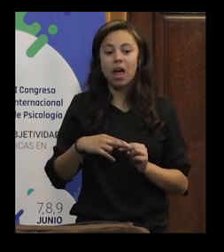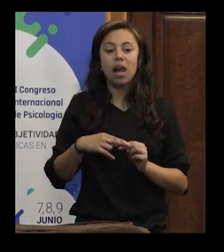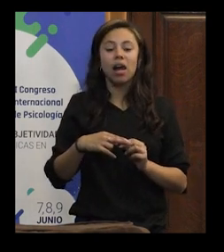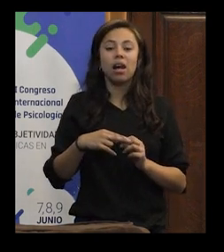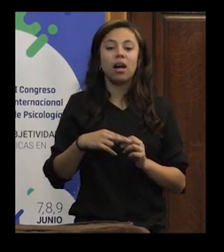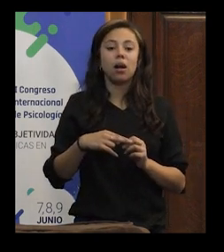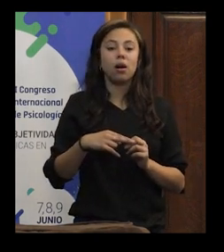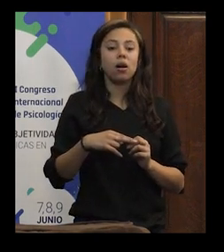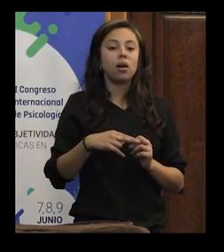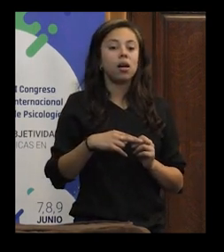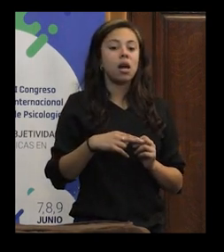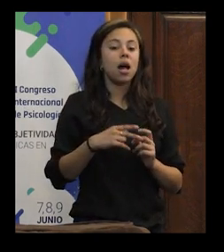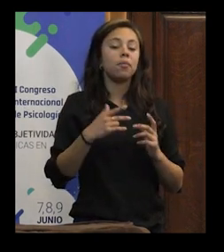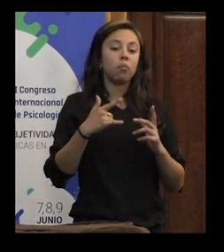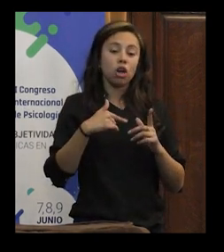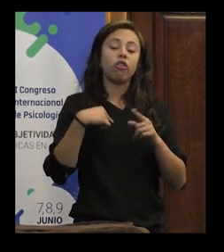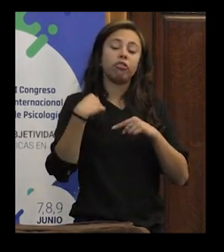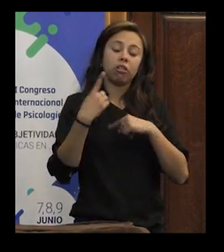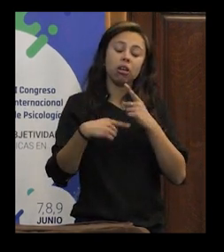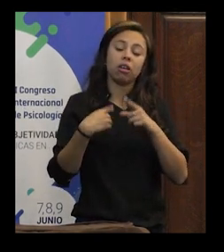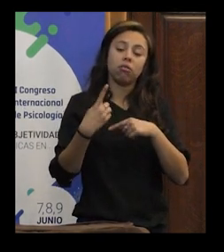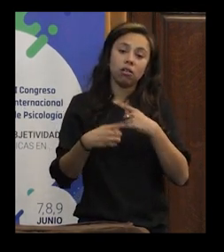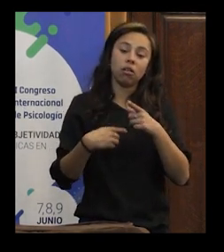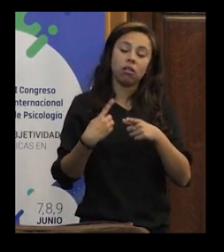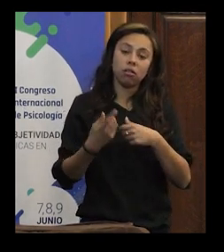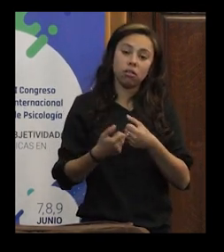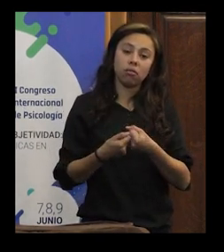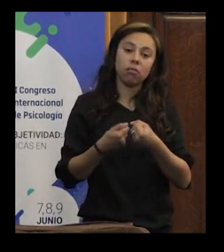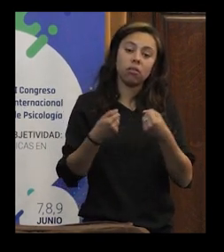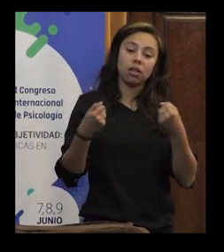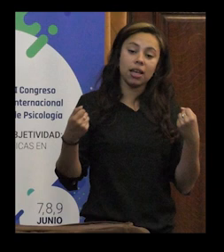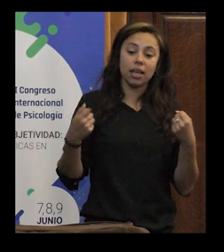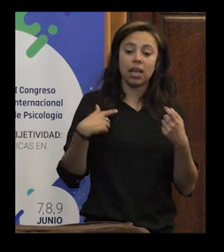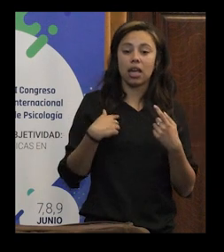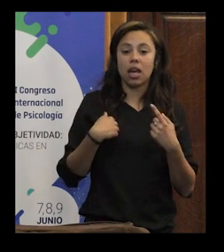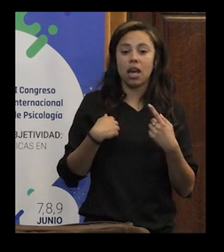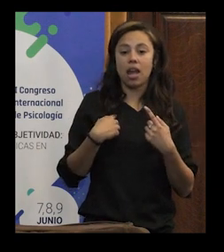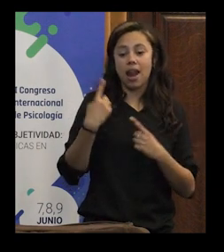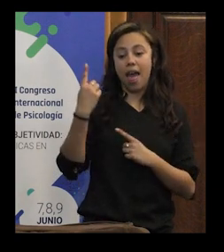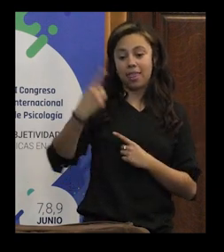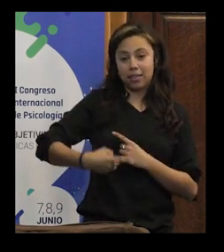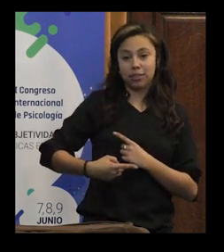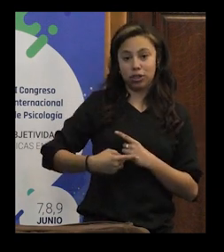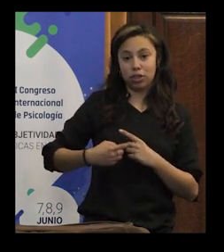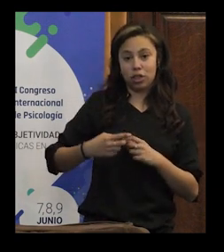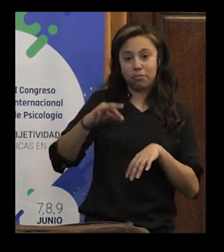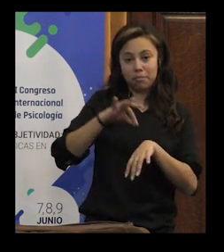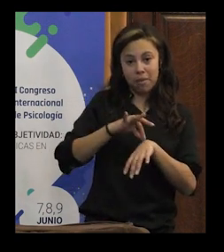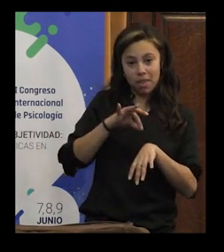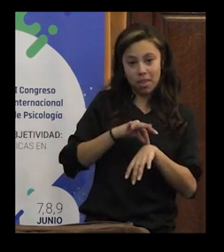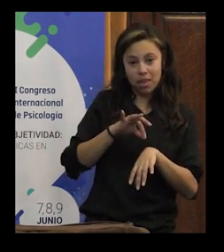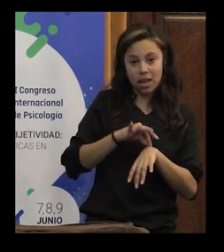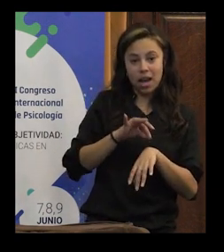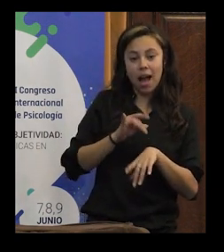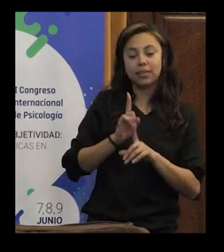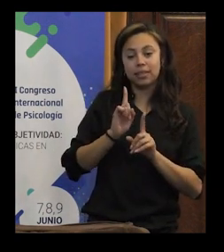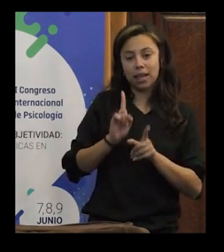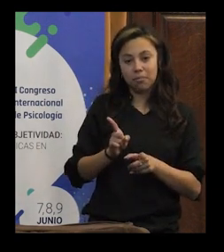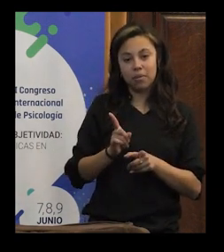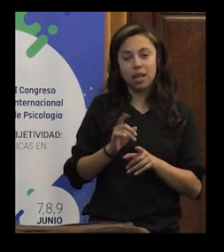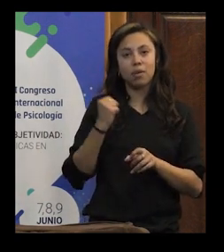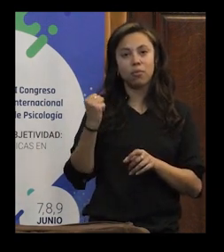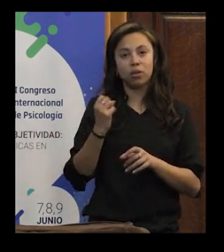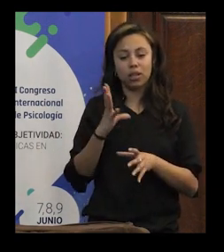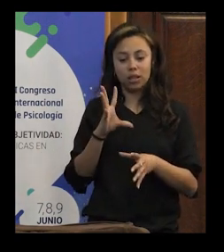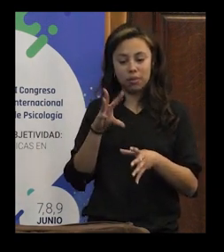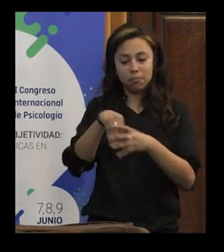Constituem uma extensão da jurisdição médica para incorporar o que todavia